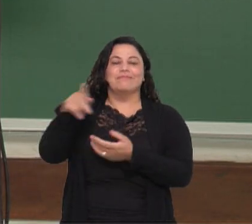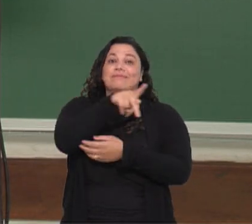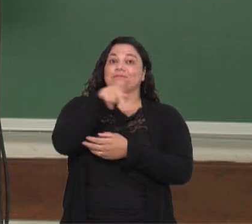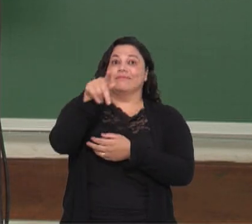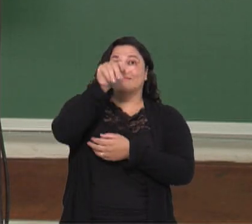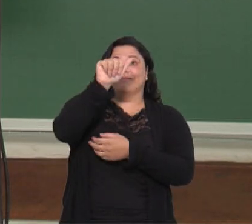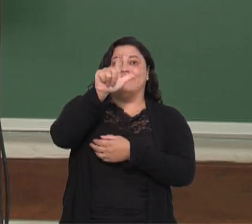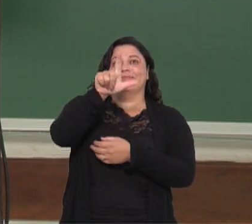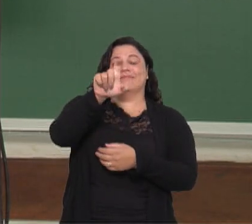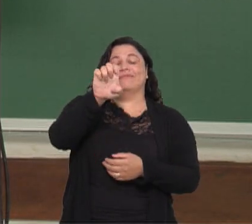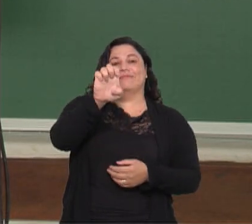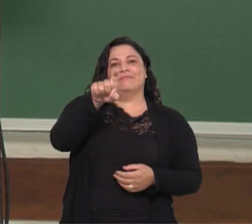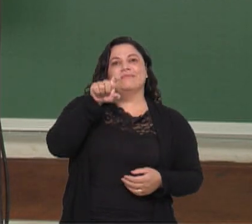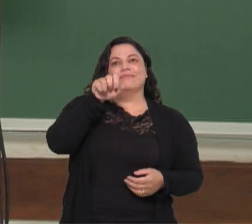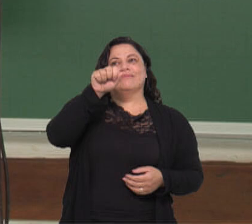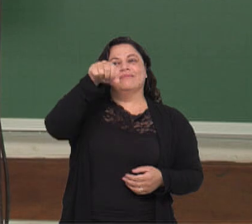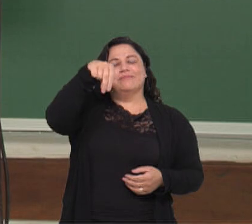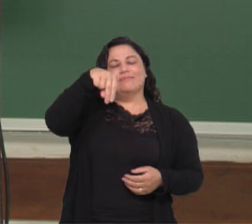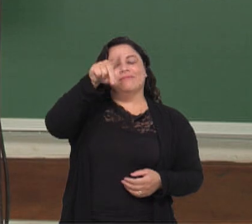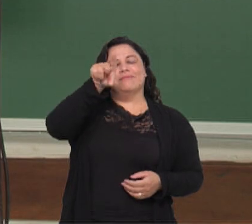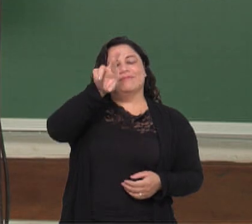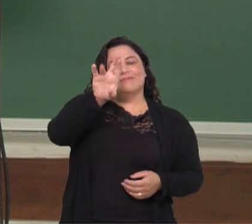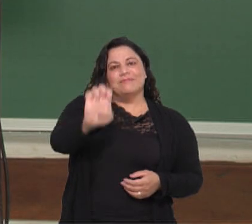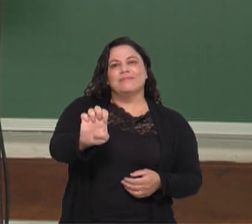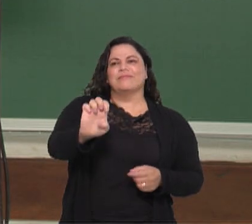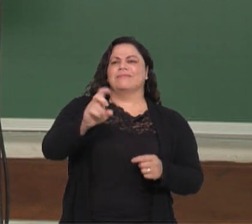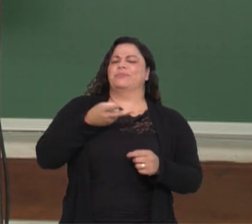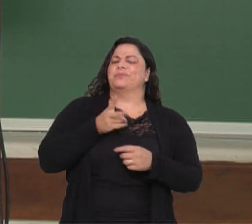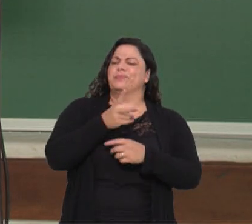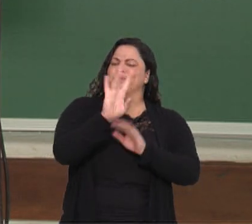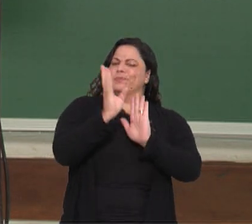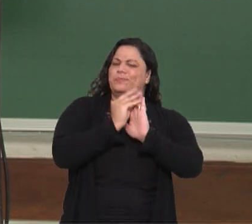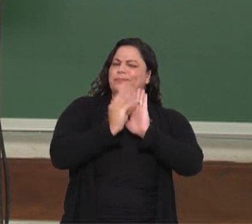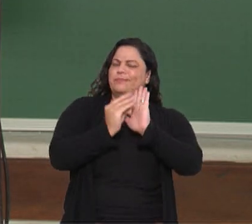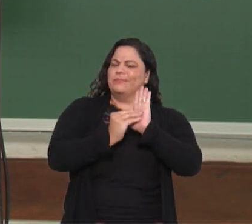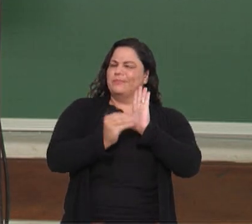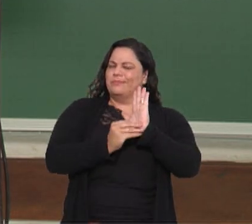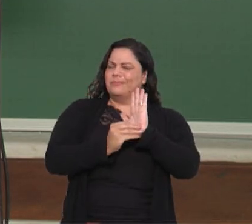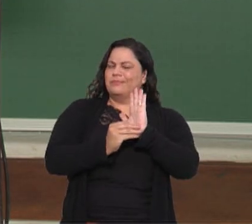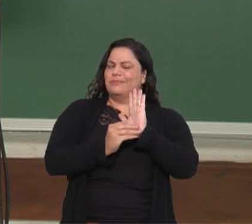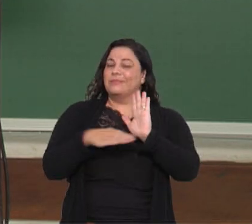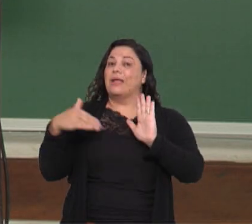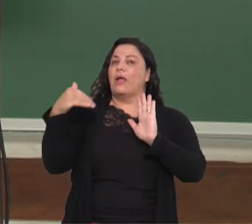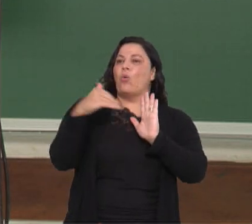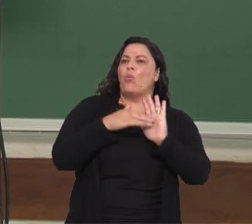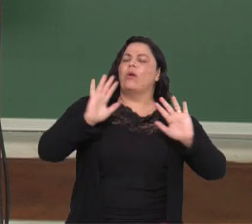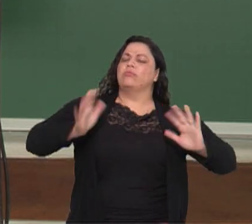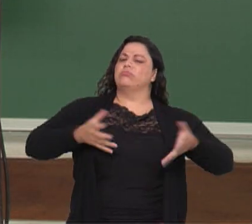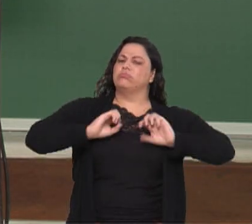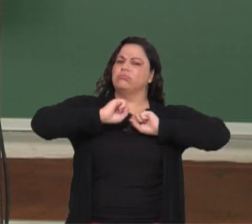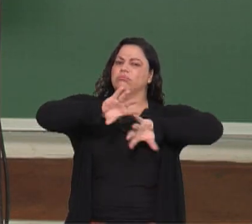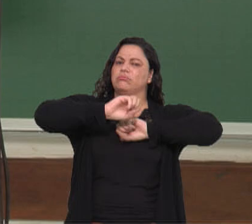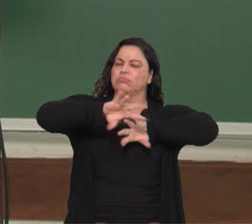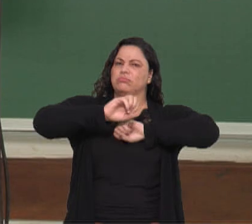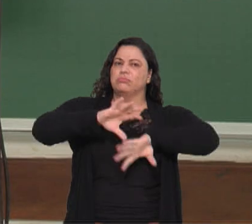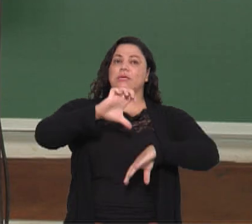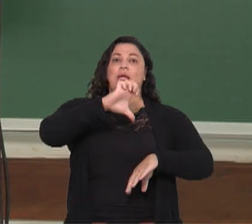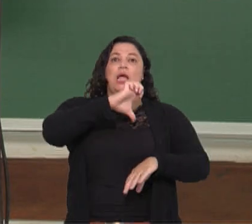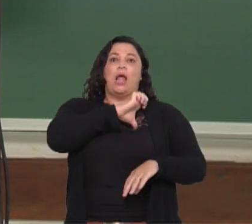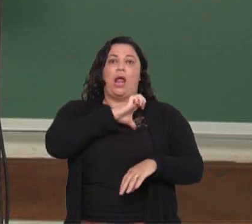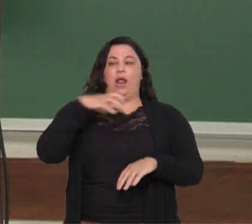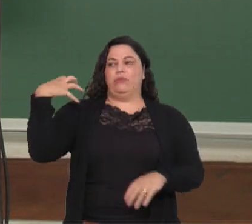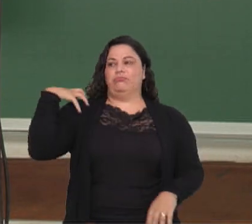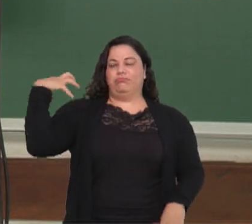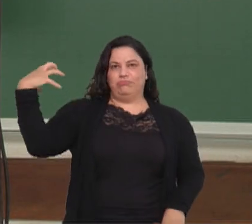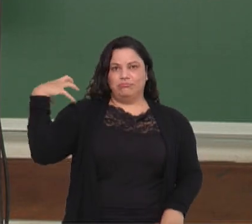estou dando prosseguimento aos conteúdos aí. Na última aula a gente tinha trabalhado já a ética em Platão, hoje a gente vai dar continuidade